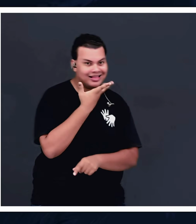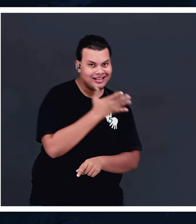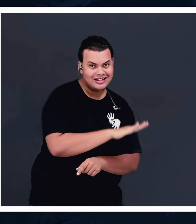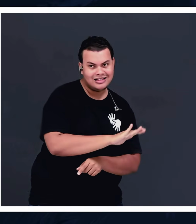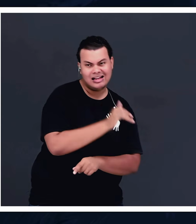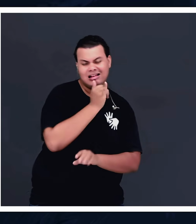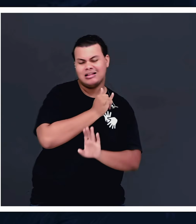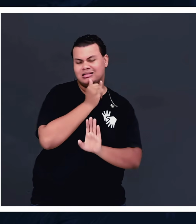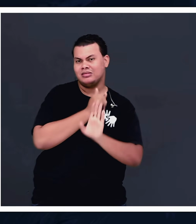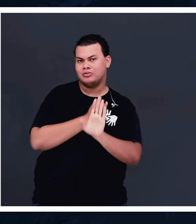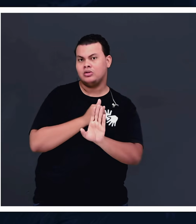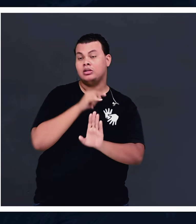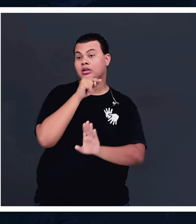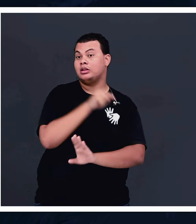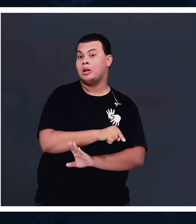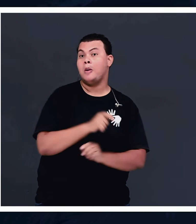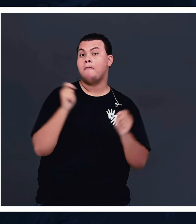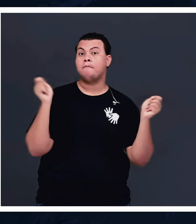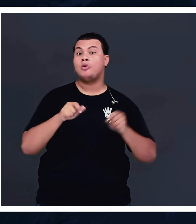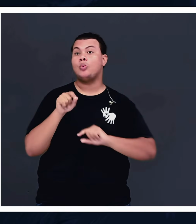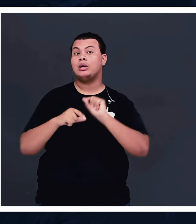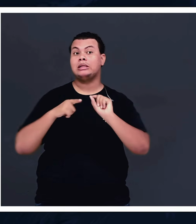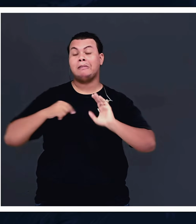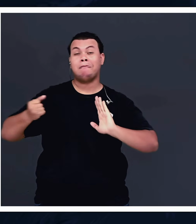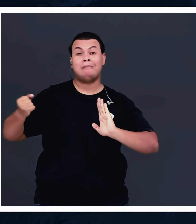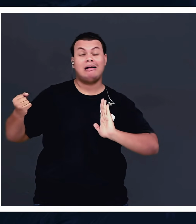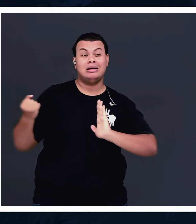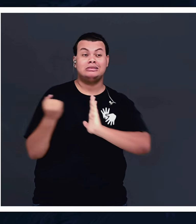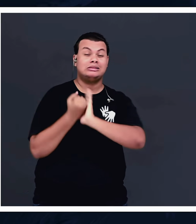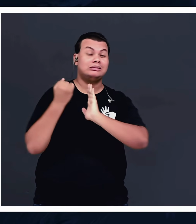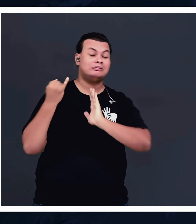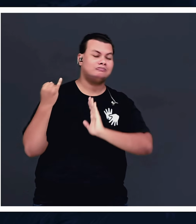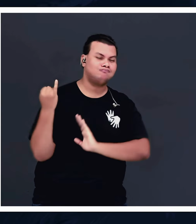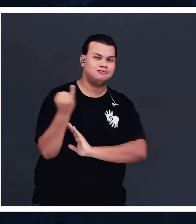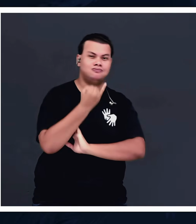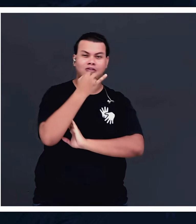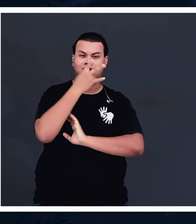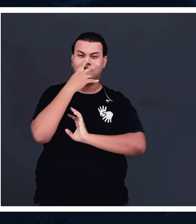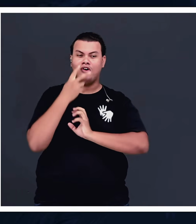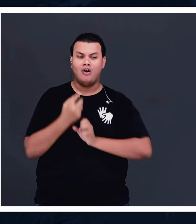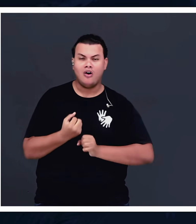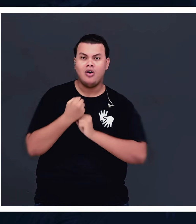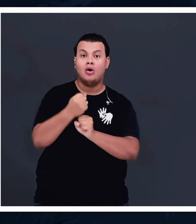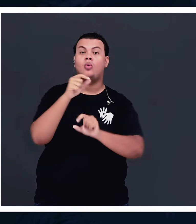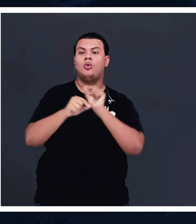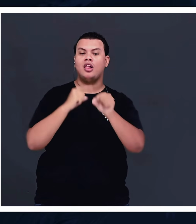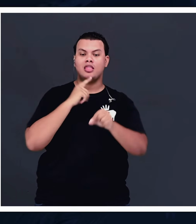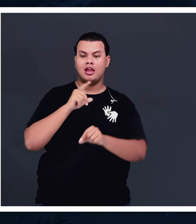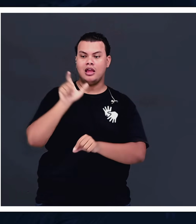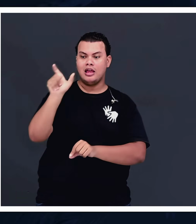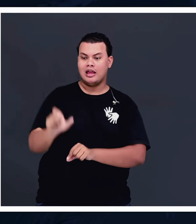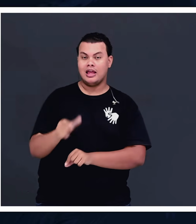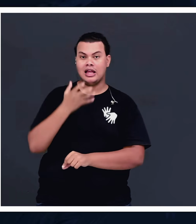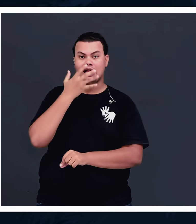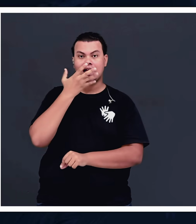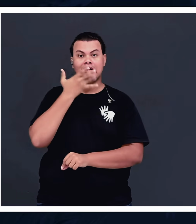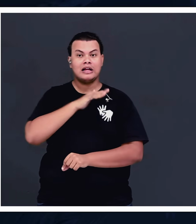exemplo, aquilo deixa uma marca muito forte na vida de uma criança.